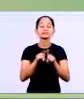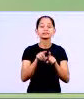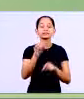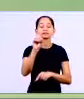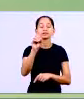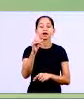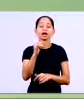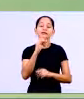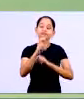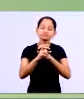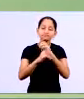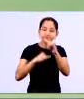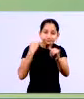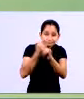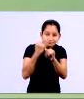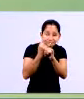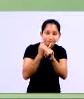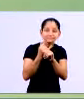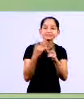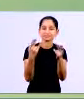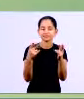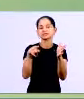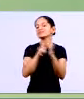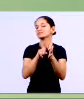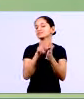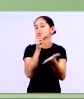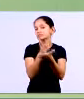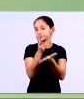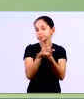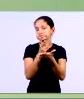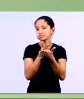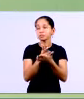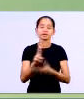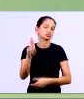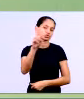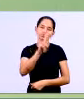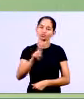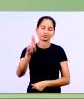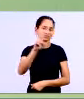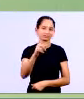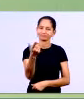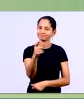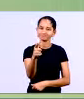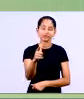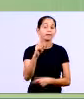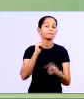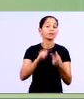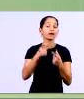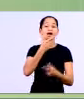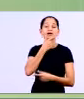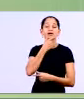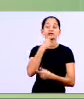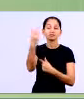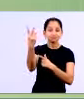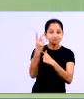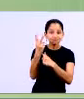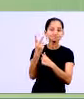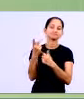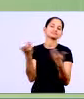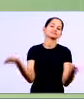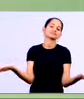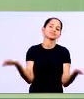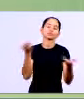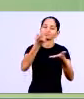hífen, e-mail tem hífen, offline tem hífen, se bem que a gente não utiliza, são expressões estrangeiras que devem ser escritas